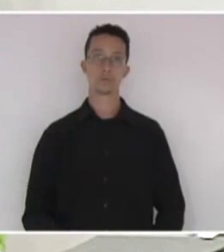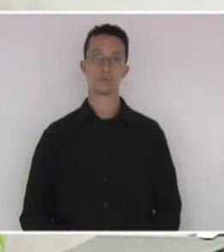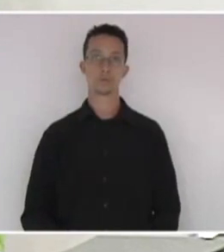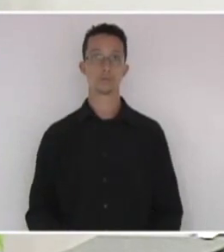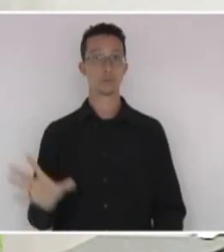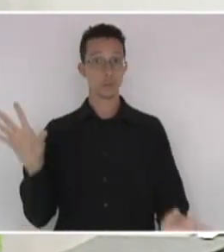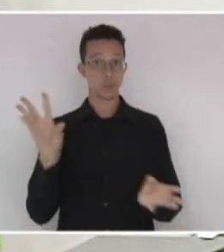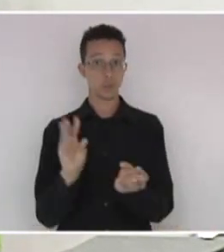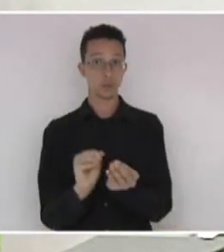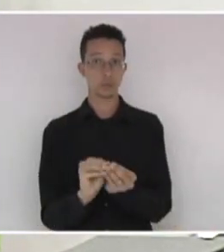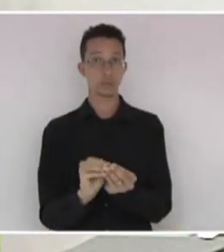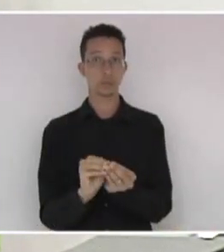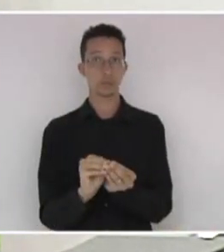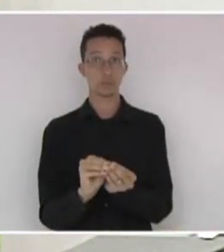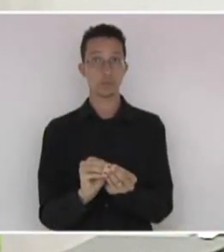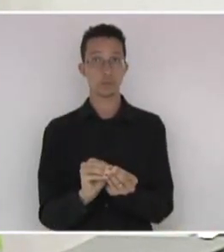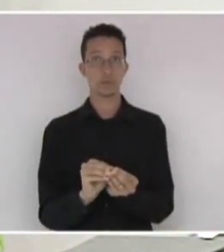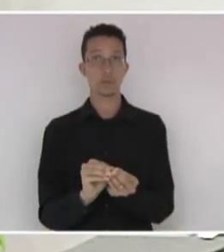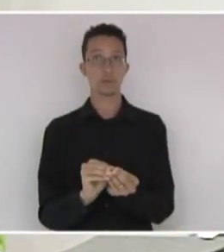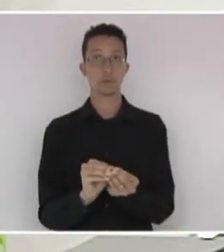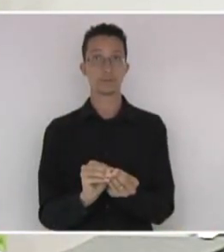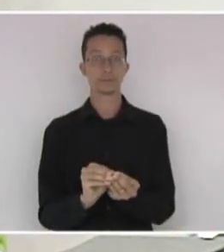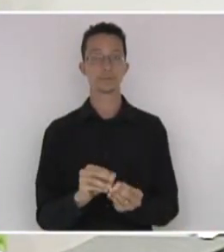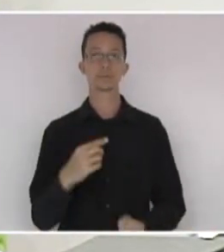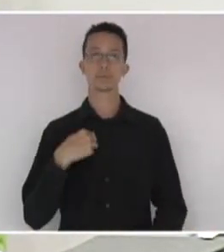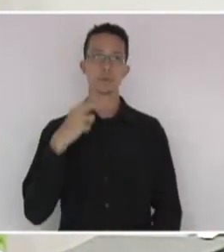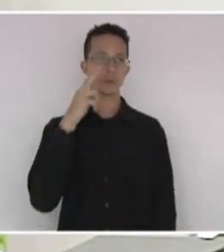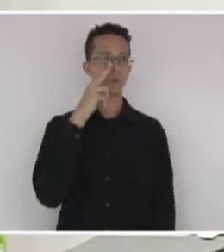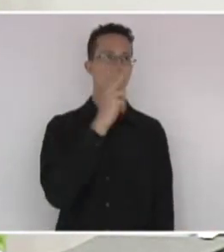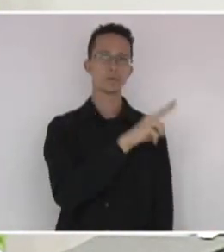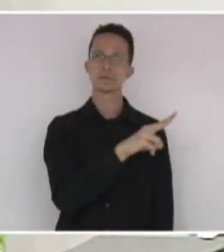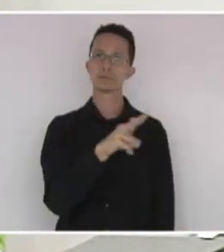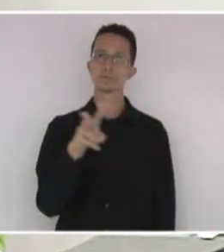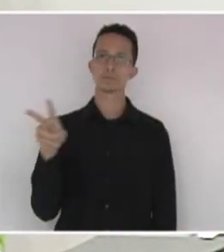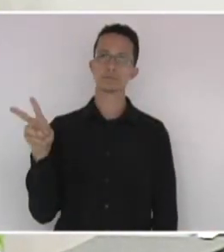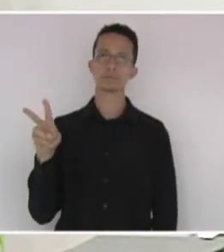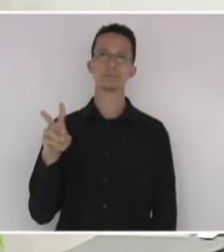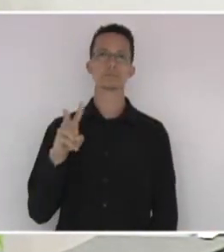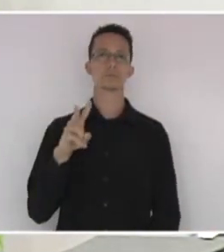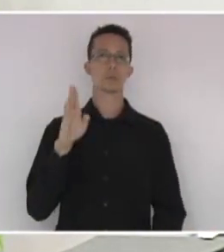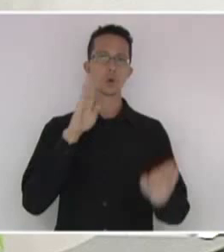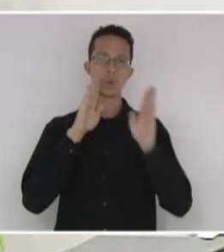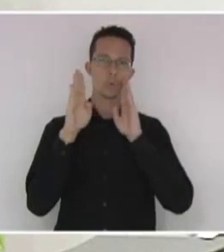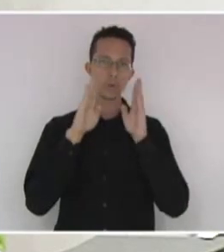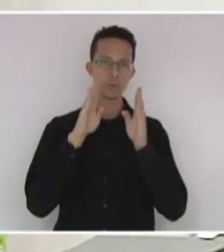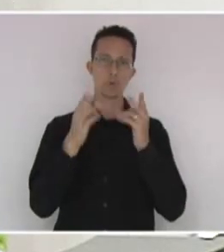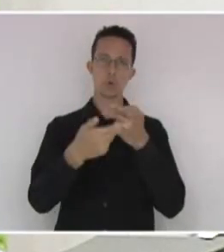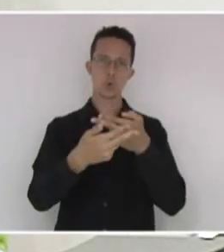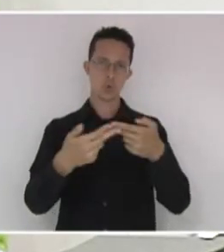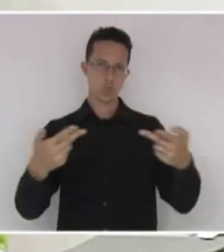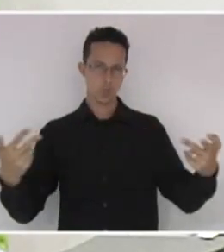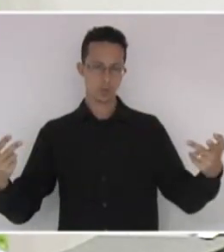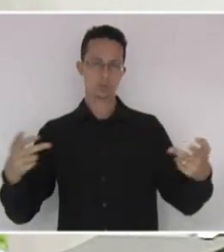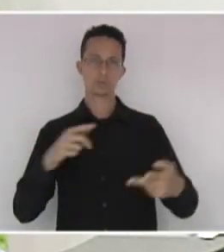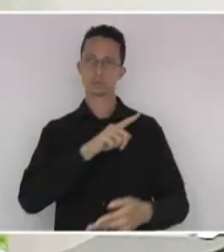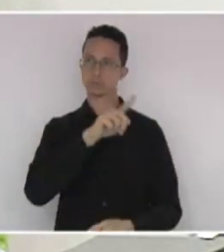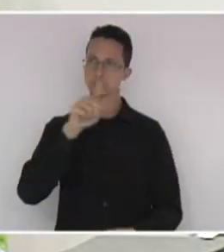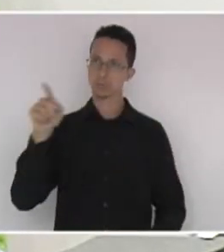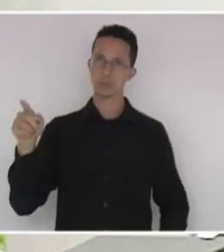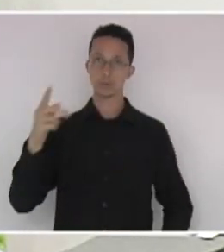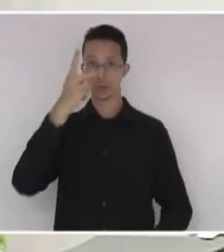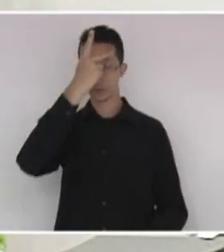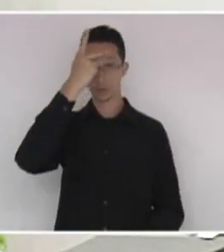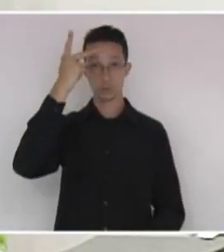digo... O que tudo estou vendo aí nas redes sociais, estou vendo nas pessoas,